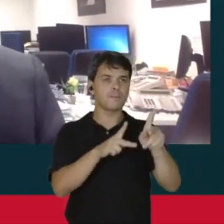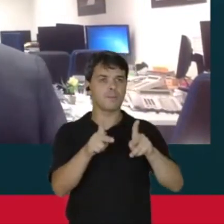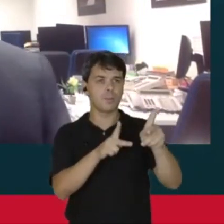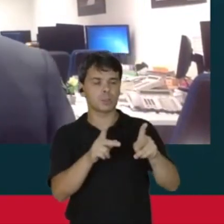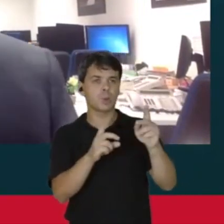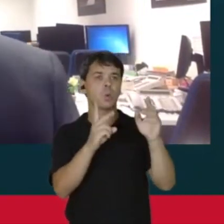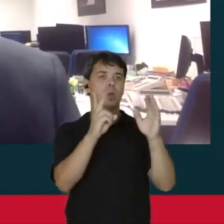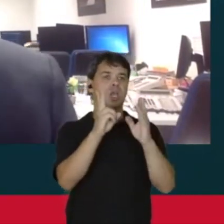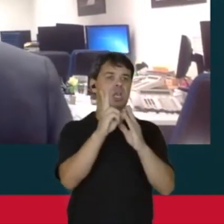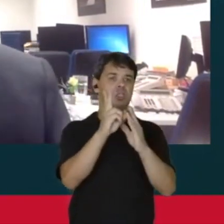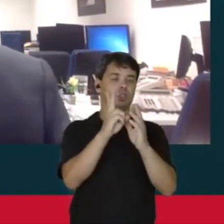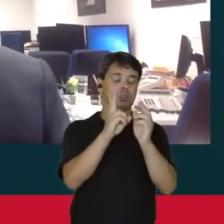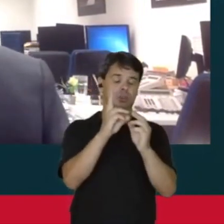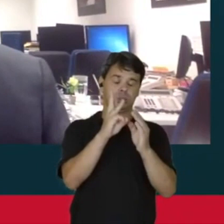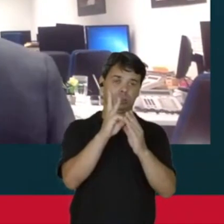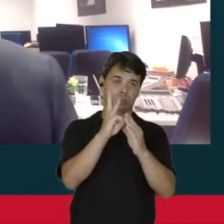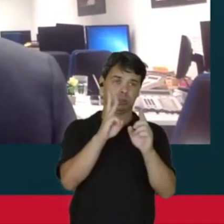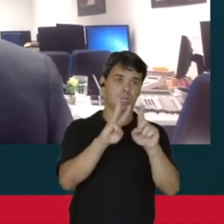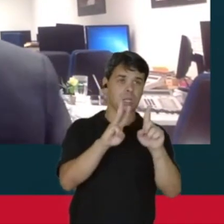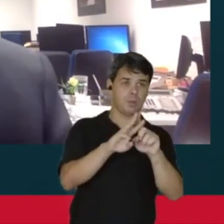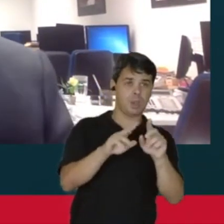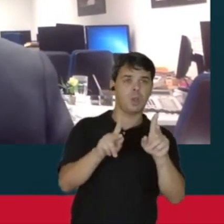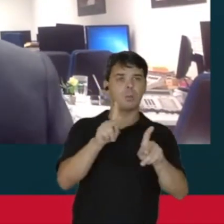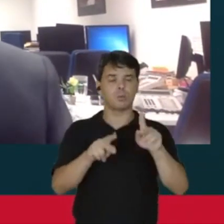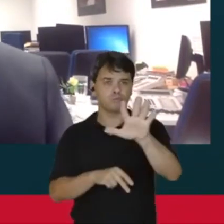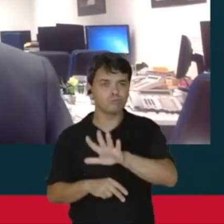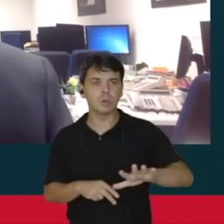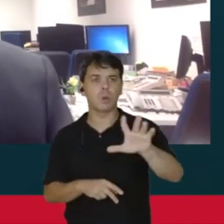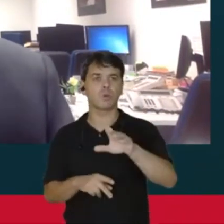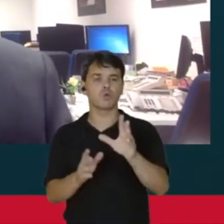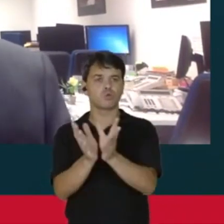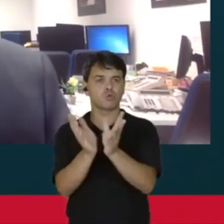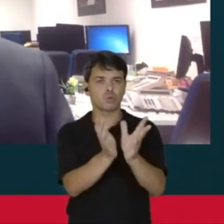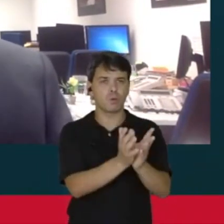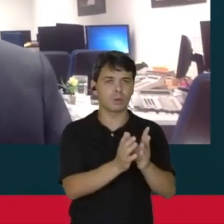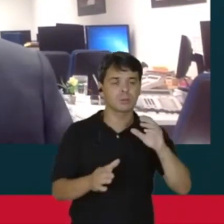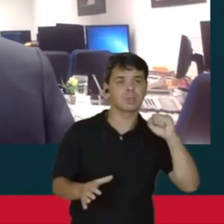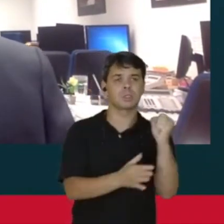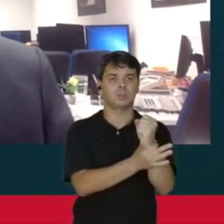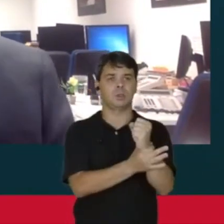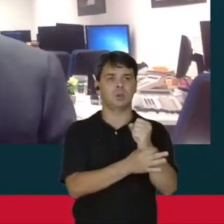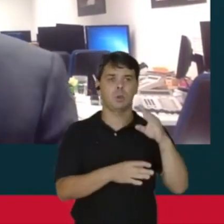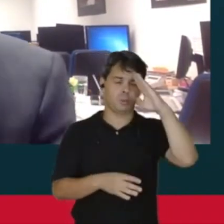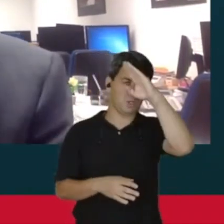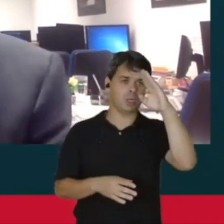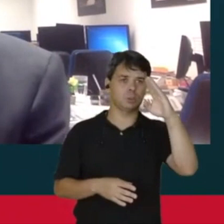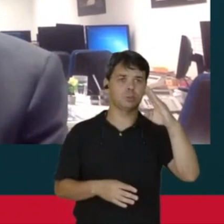indígena. Então o relator, senador Renan Calheiros, o presidente, o conjunto da CPI, vai garantir que o presidente